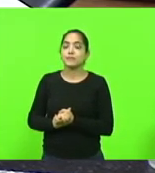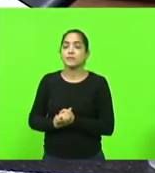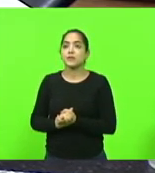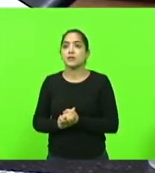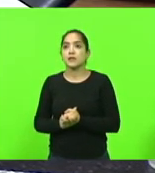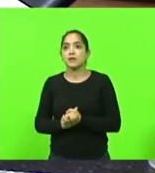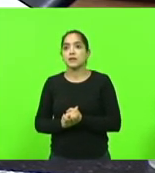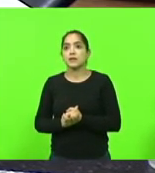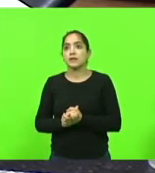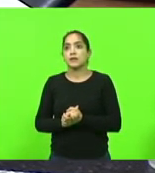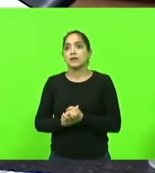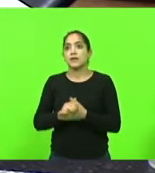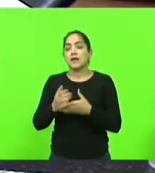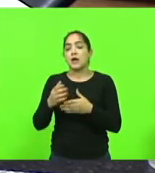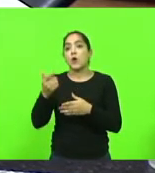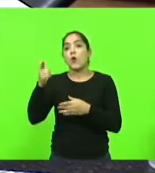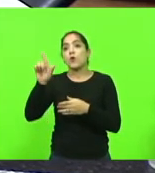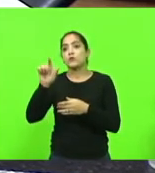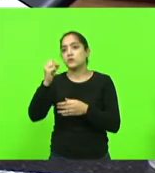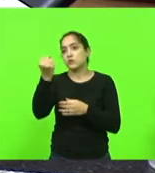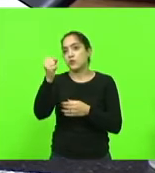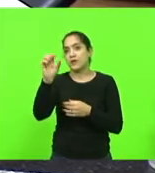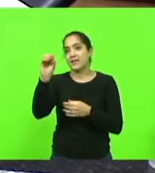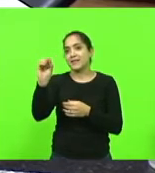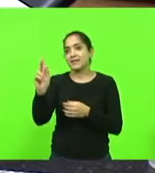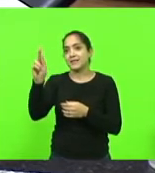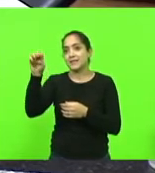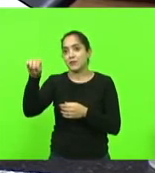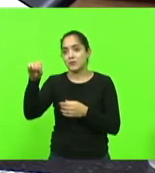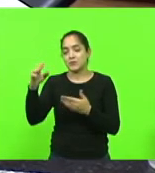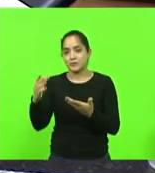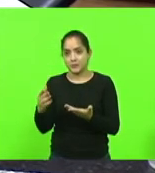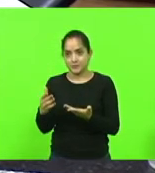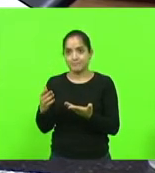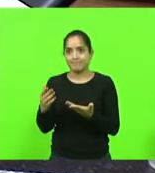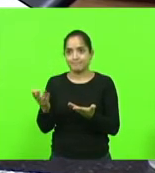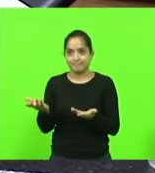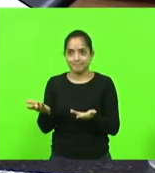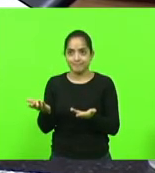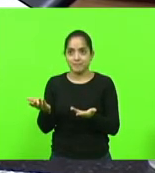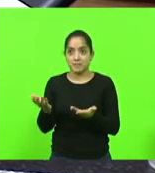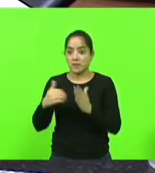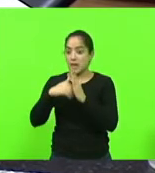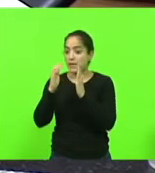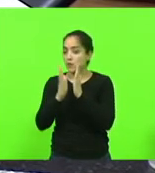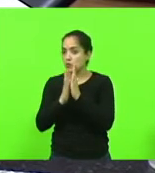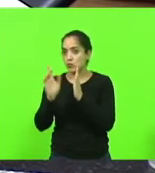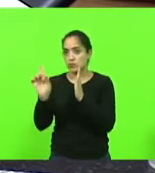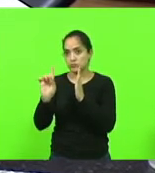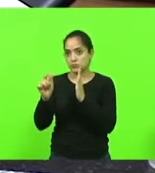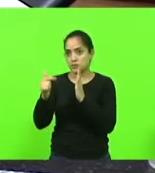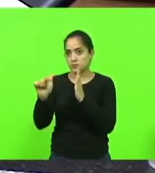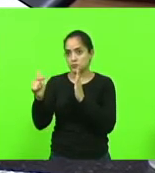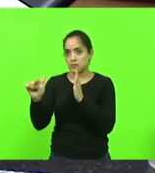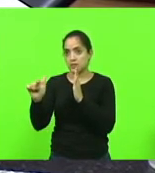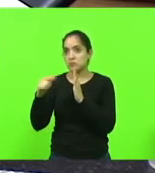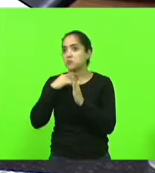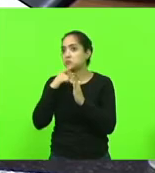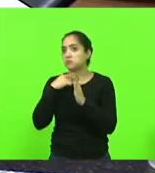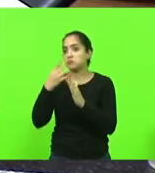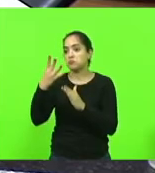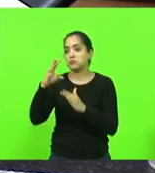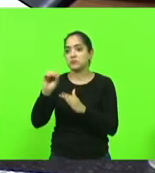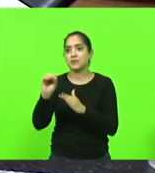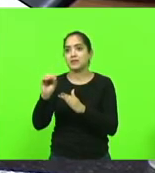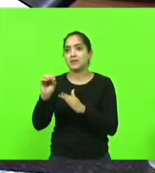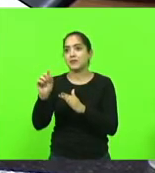de Pinhalzinho, instalaram um com 80 km por hora. Ainda bem que ali tu não é multado, porque tu não consegue passar dos 40 em função